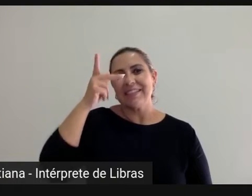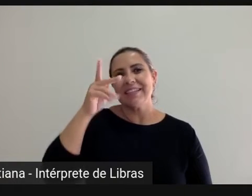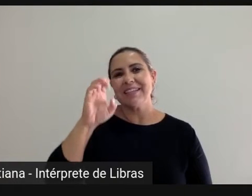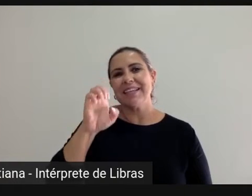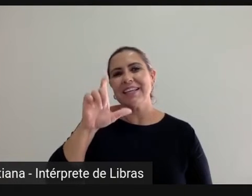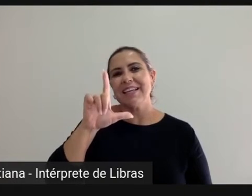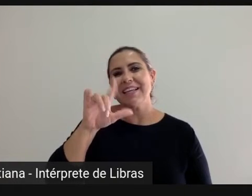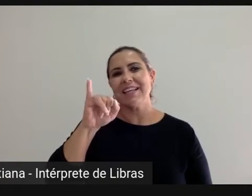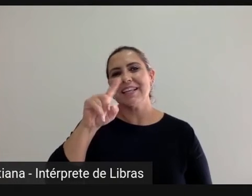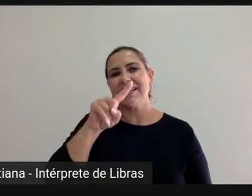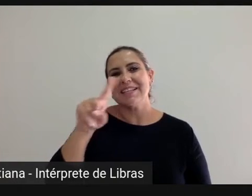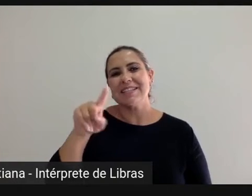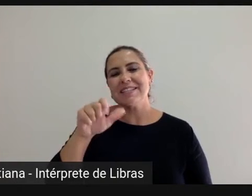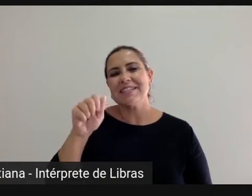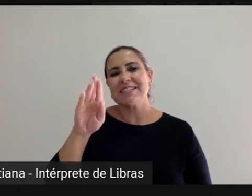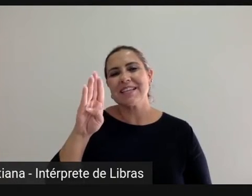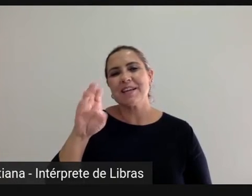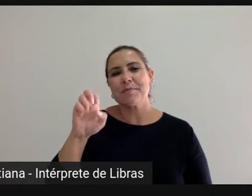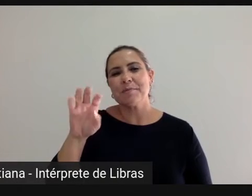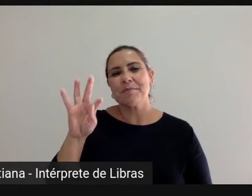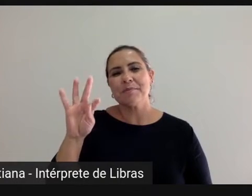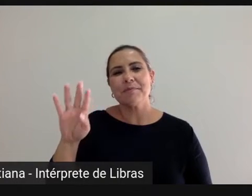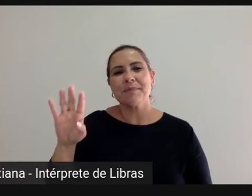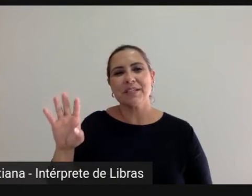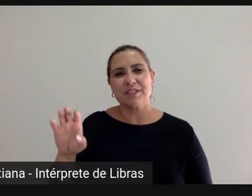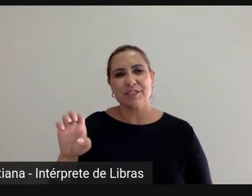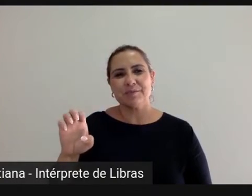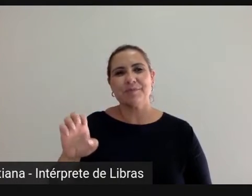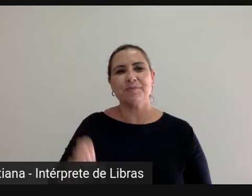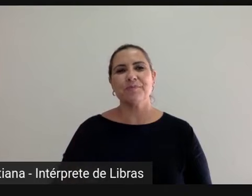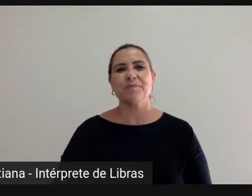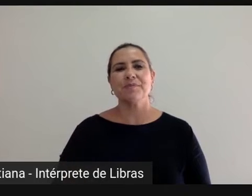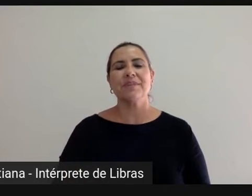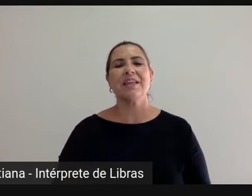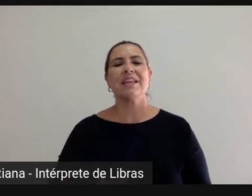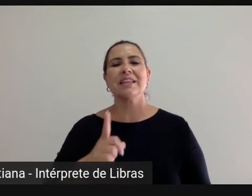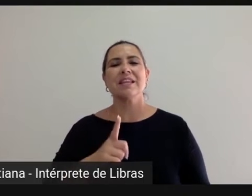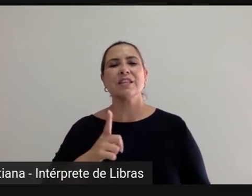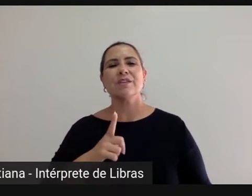Elizabeth, assim, nós temos aí, né, entrando e saindo da pauta o